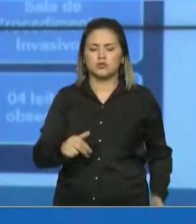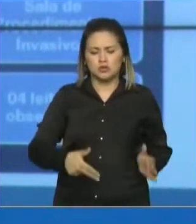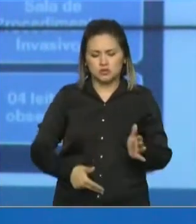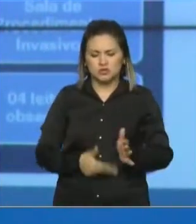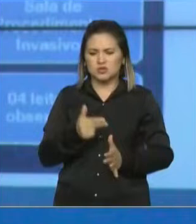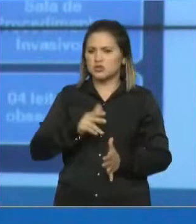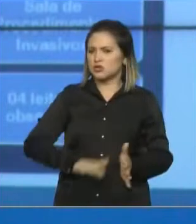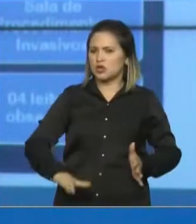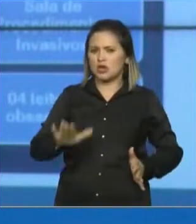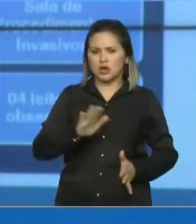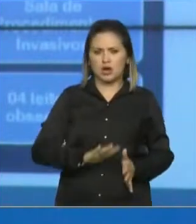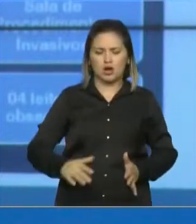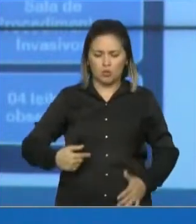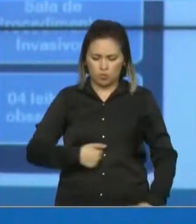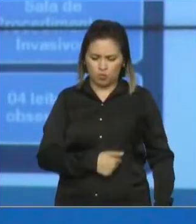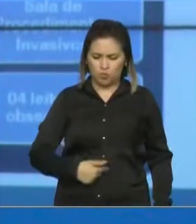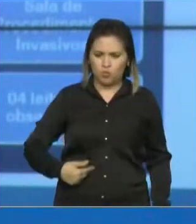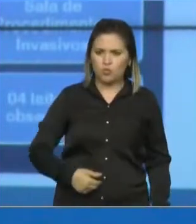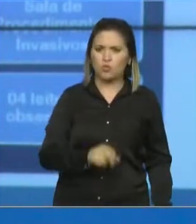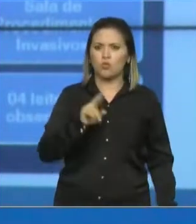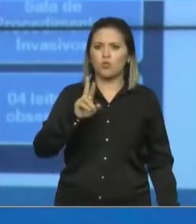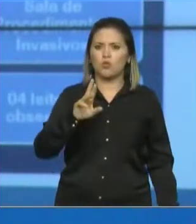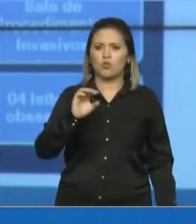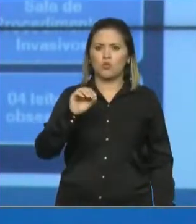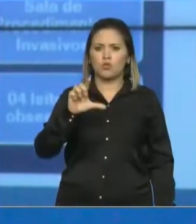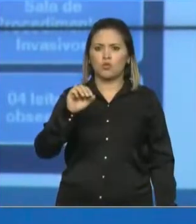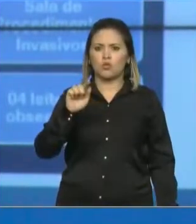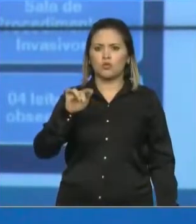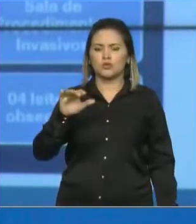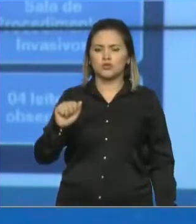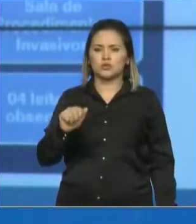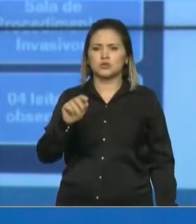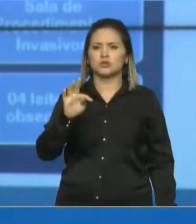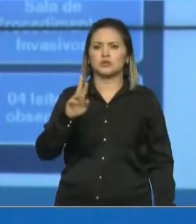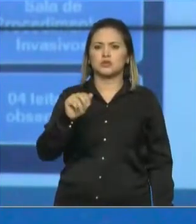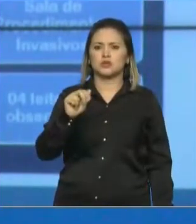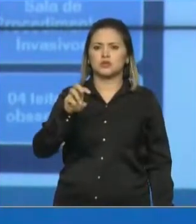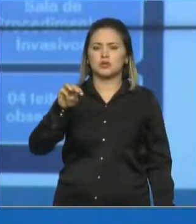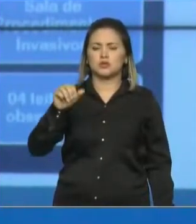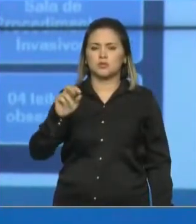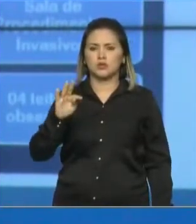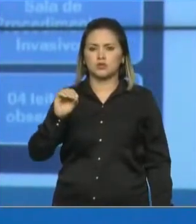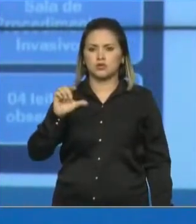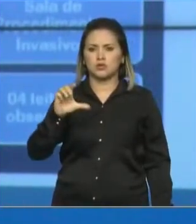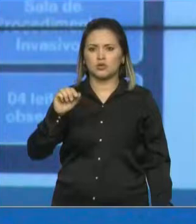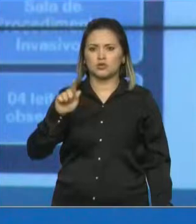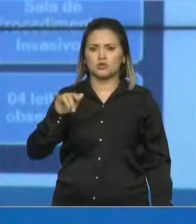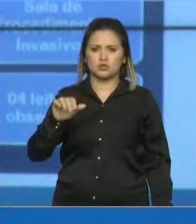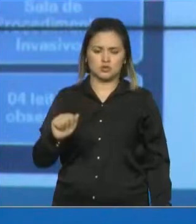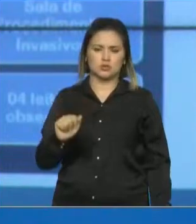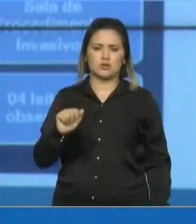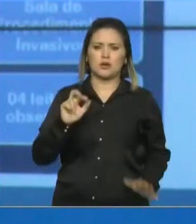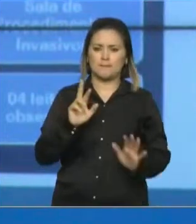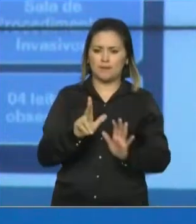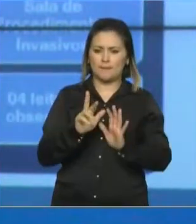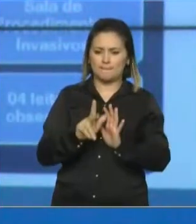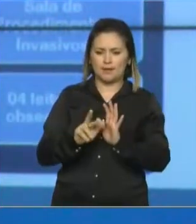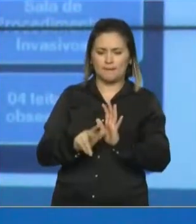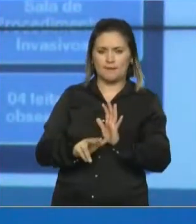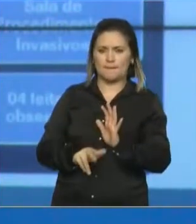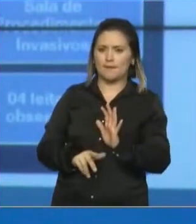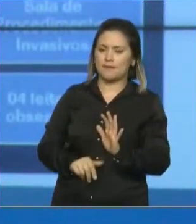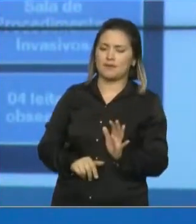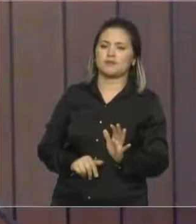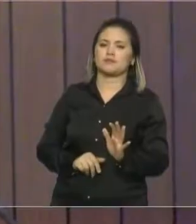gastroenterologia, urologia e traumatologia. Além dos serviços de laboratório, serviços de auxiliar de diagnóstico